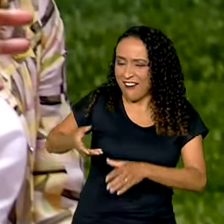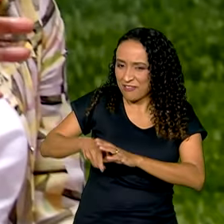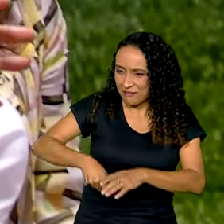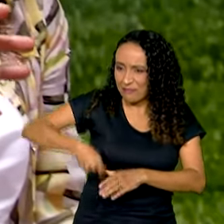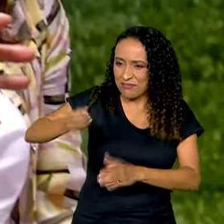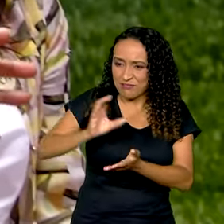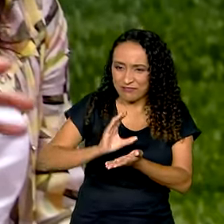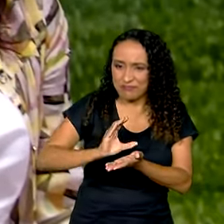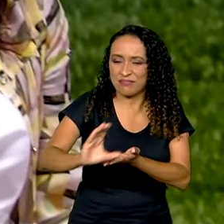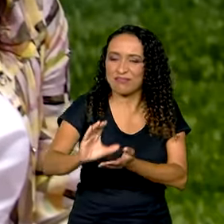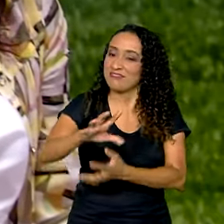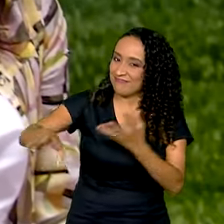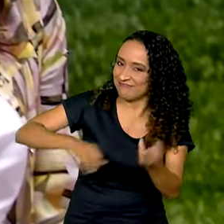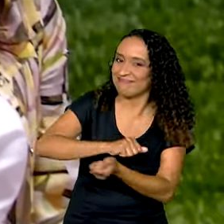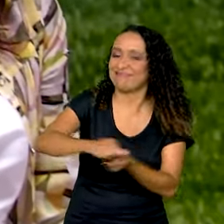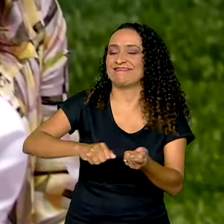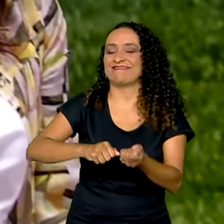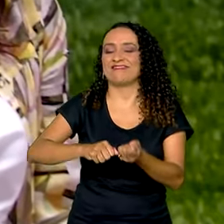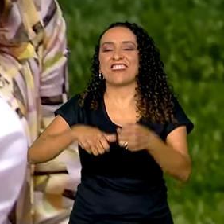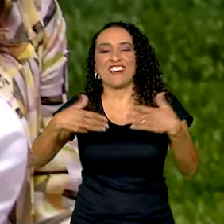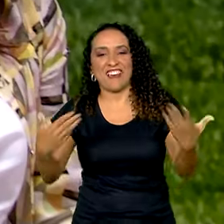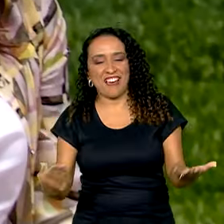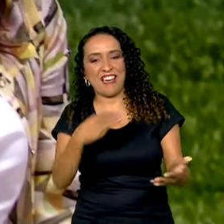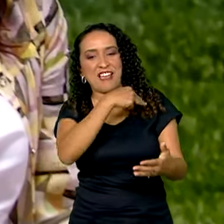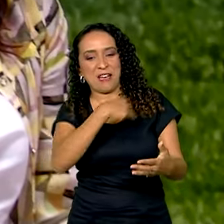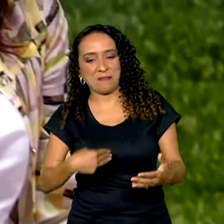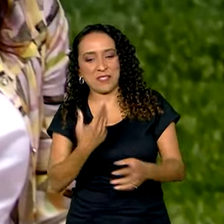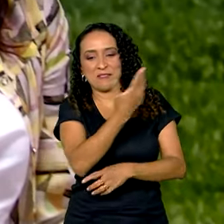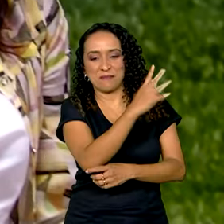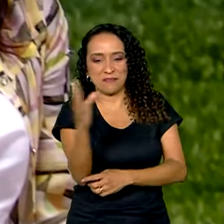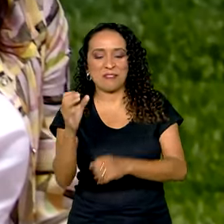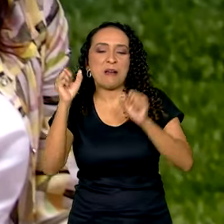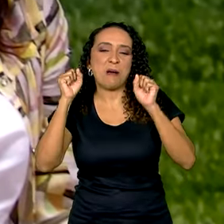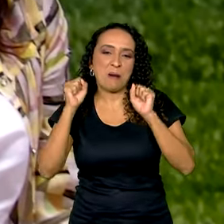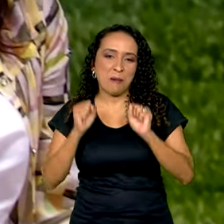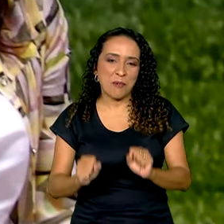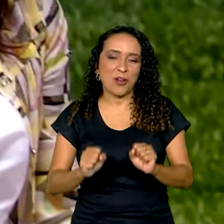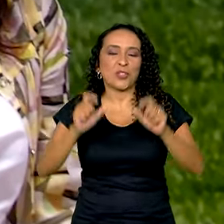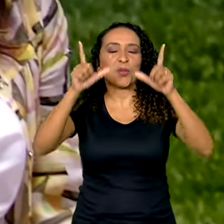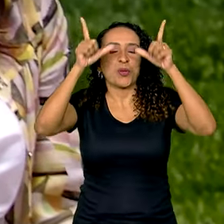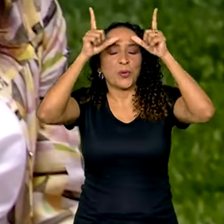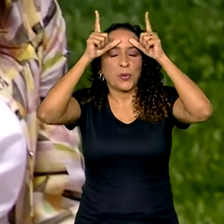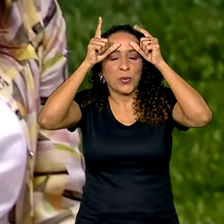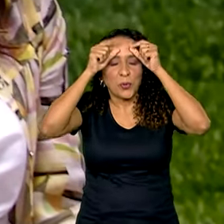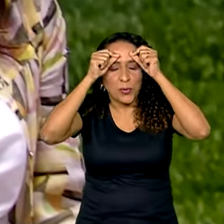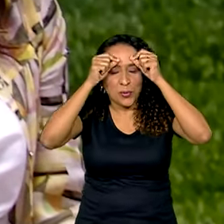financiar a sustentabilidade. Aí a ministra do Meio Ambiente pode até respirar um pouco mais sossegada.